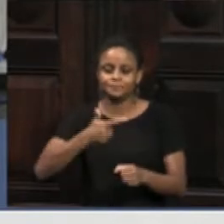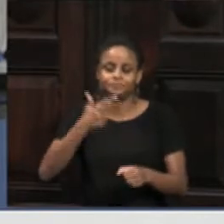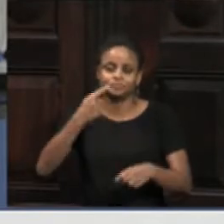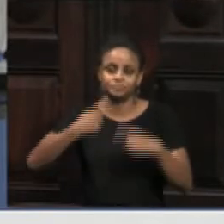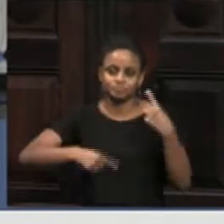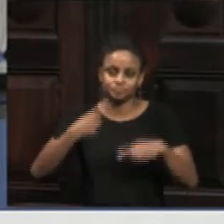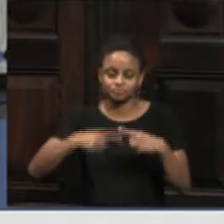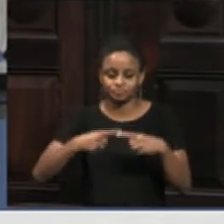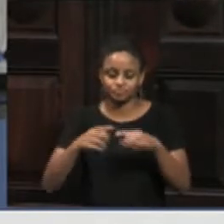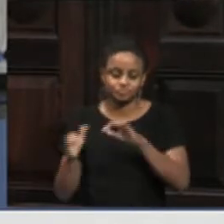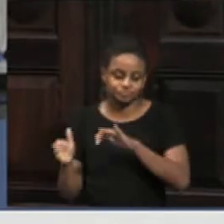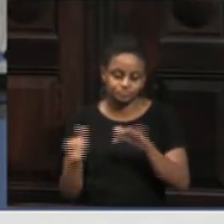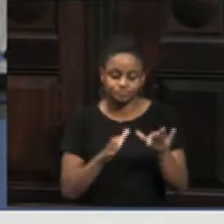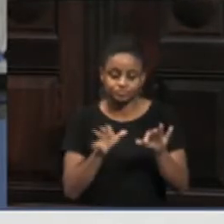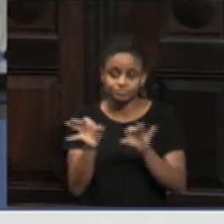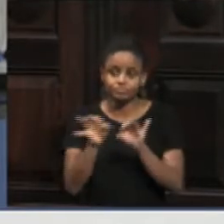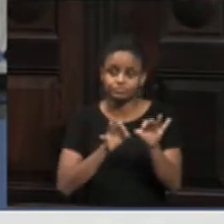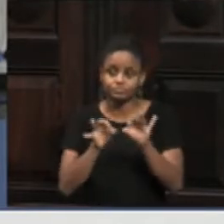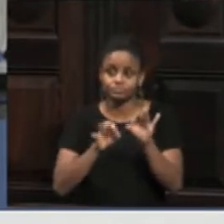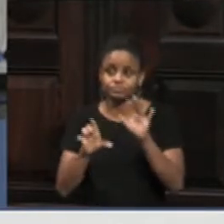Projeto de lei